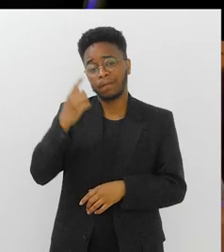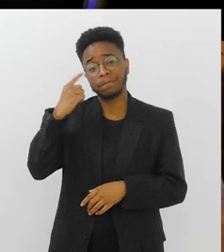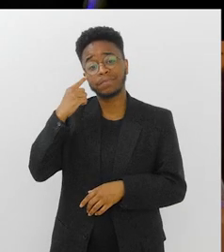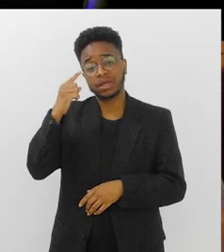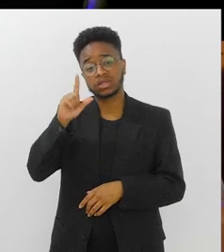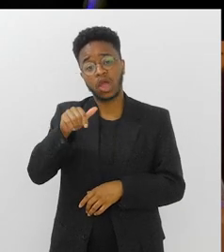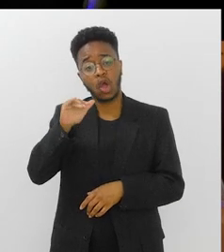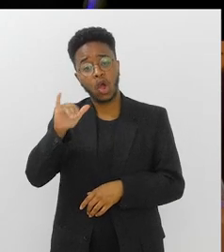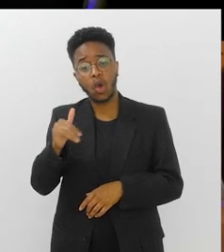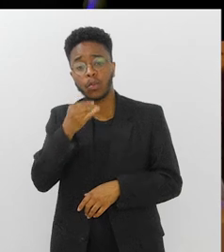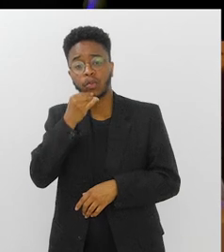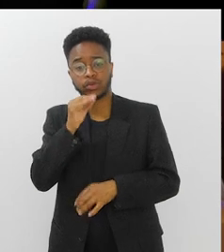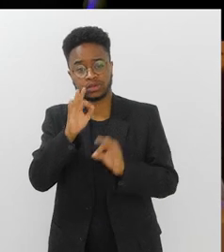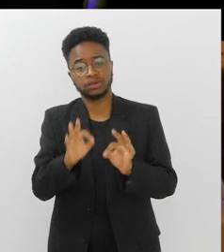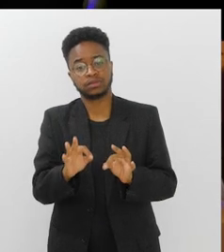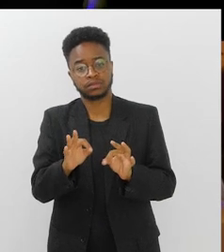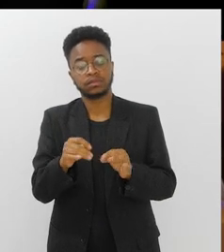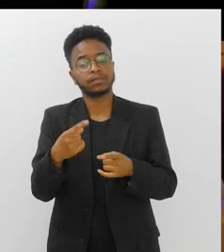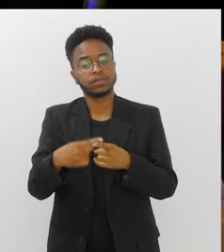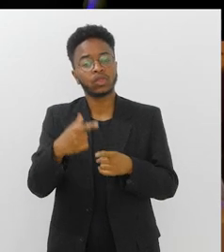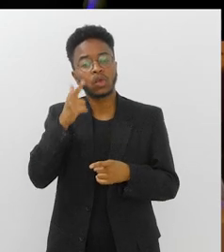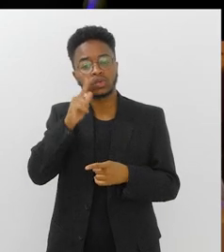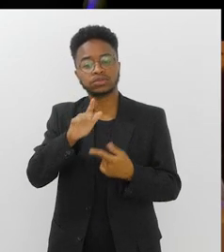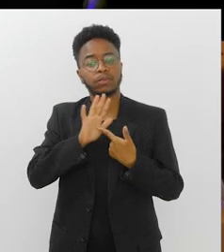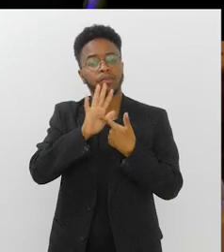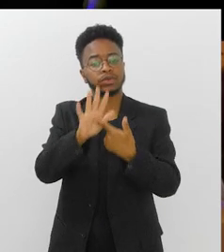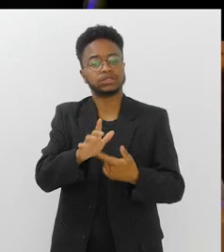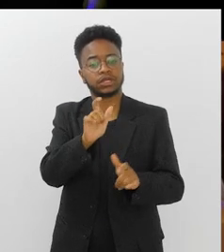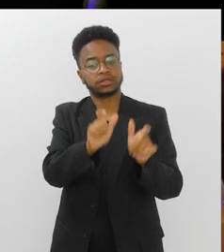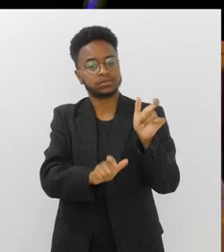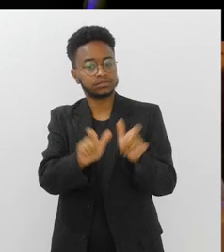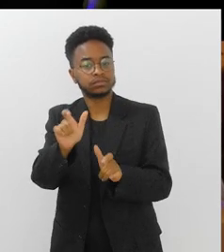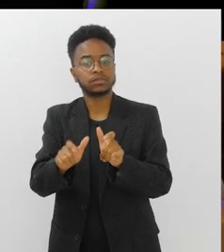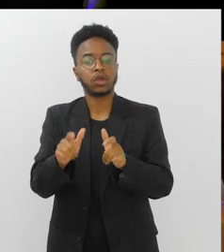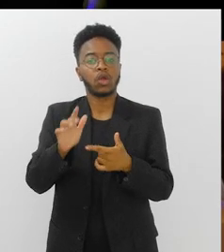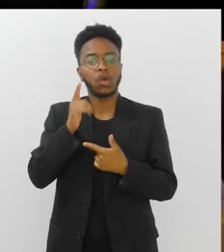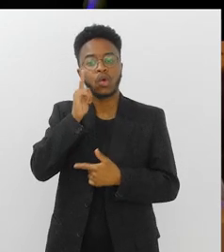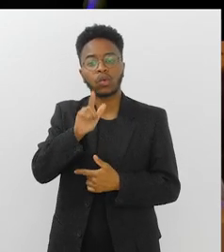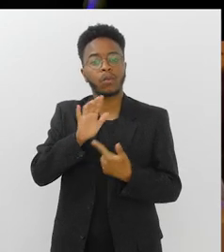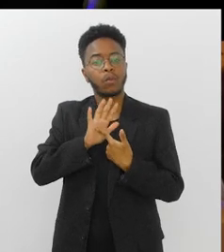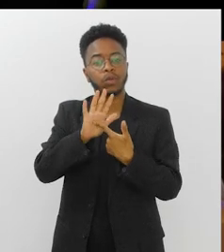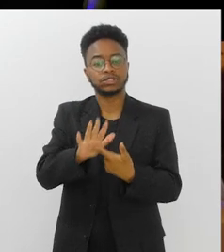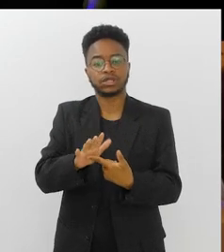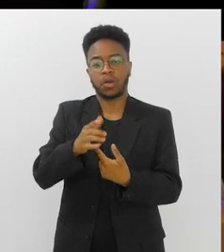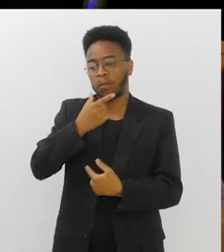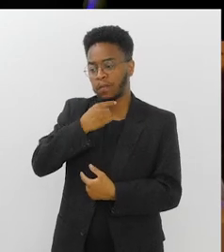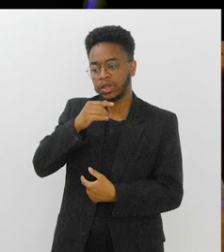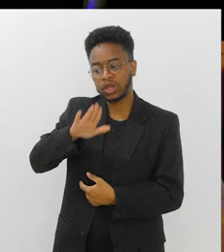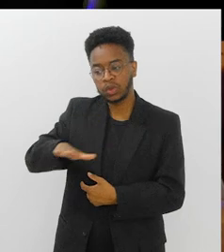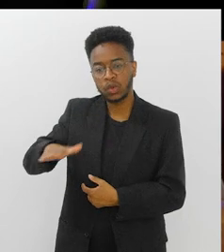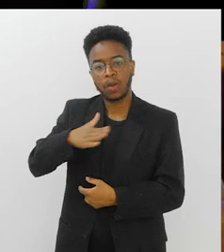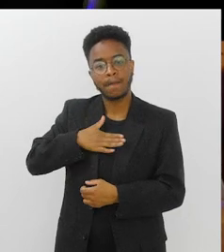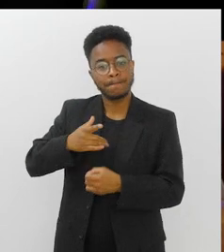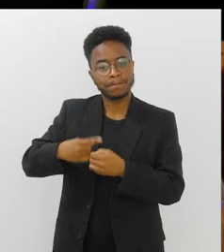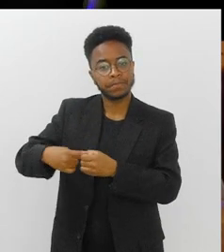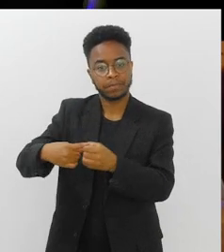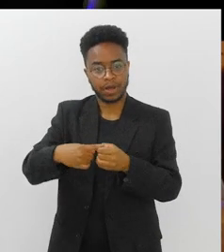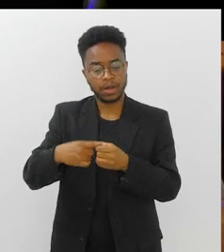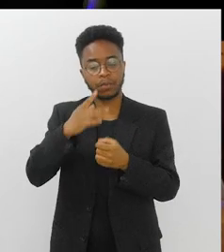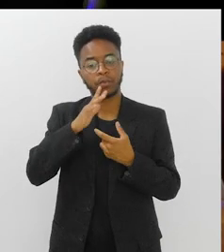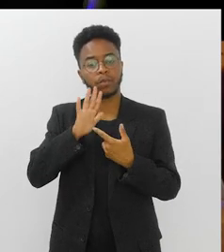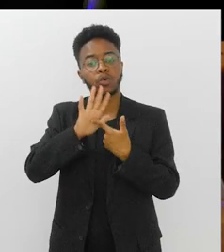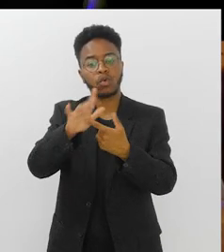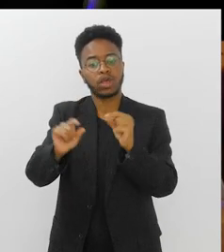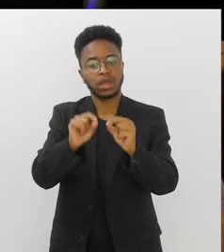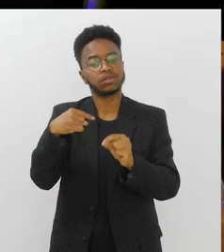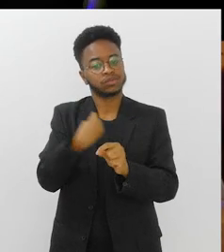oportunidade mesmo uma oportunidade de de mostrar pras pessoas de mostrar lá pros moleques lá do bairro de que a gente